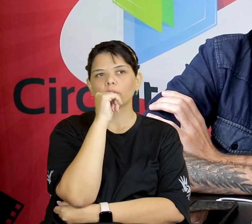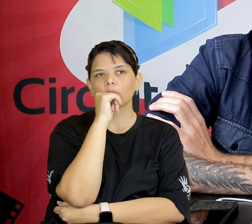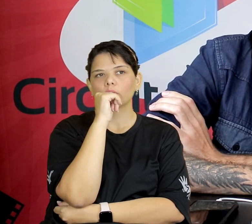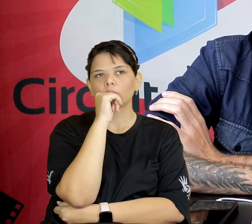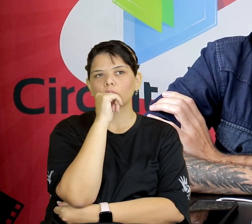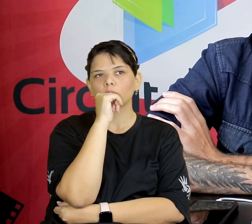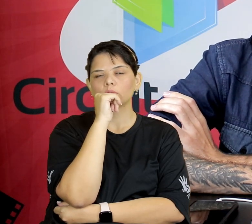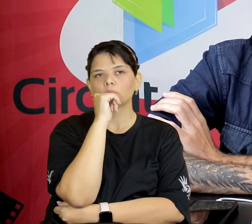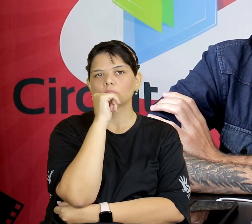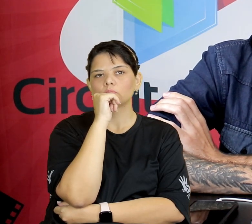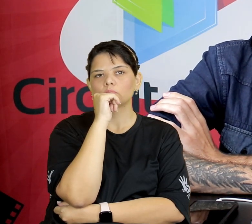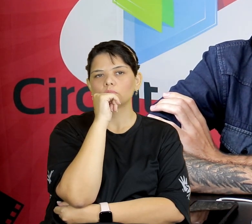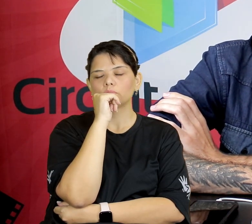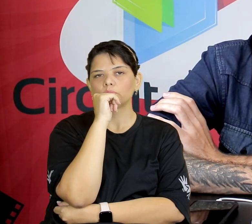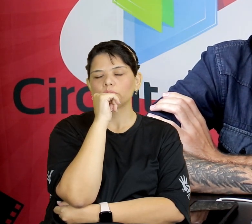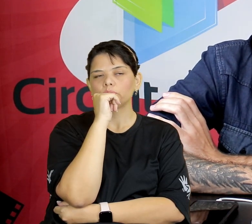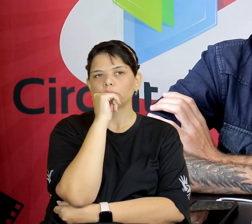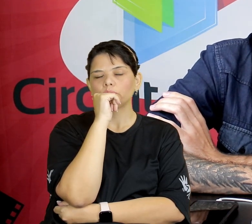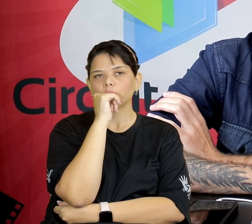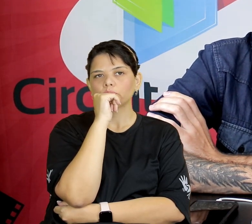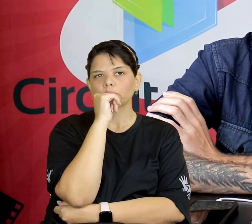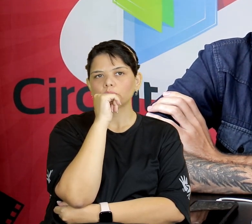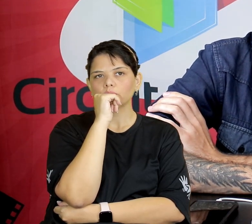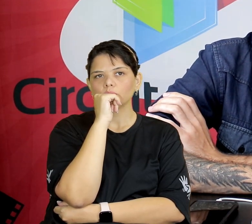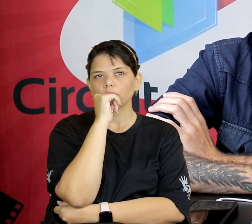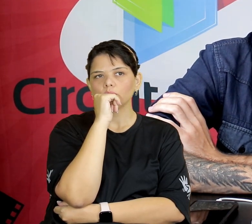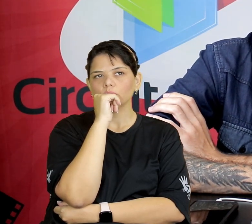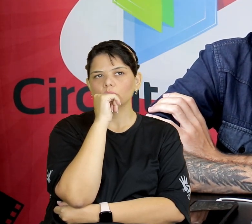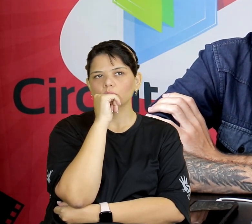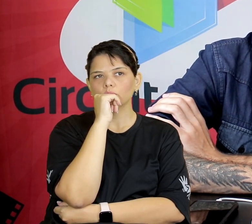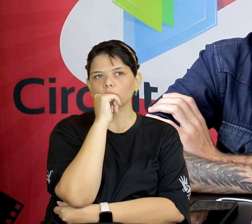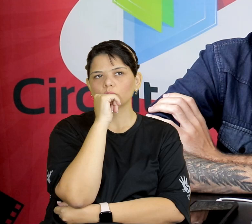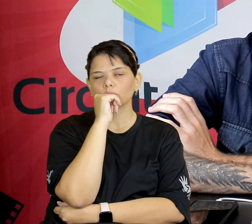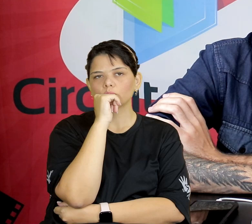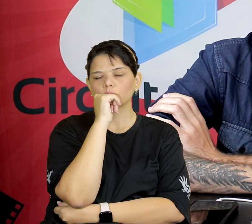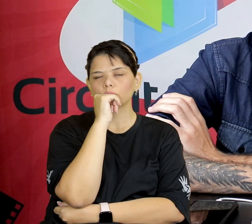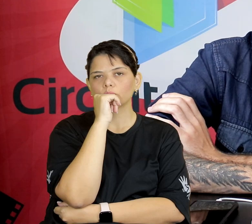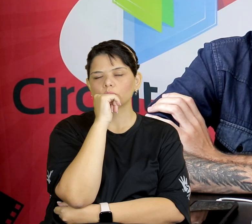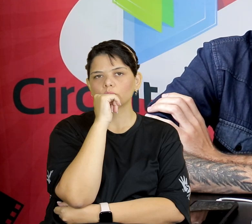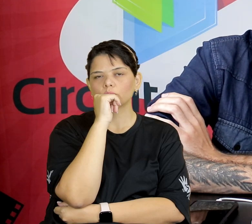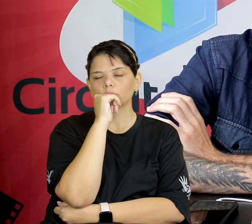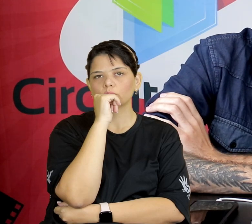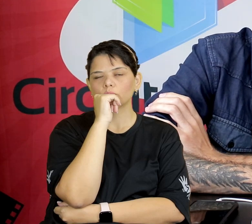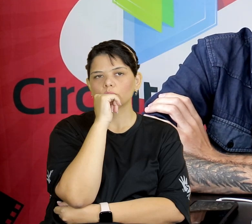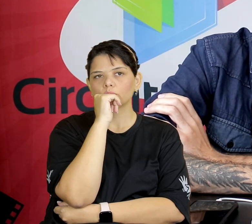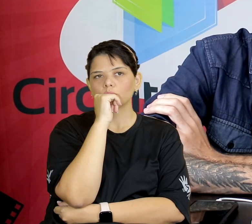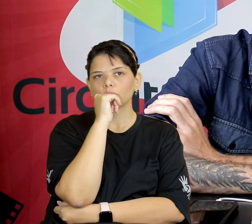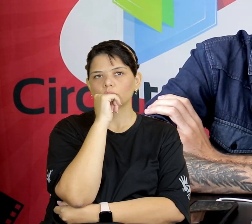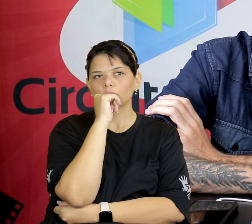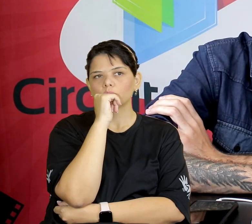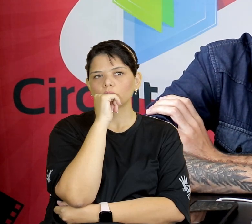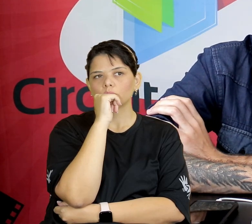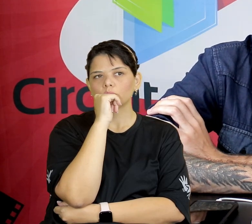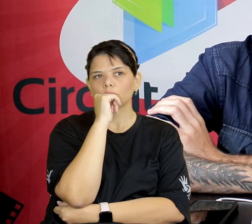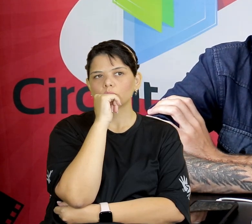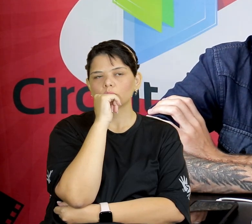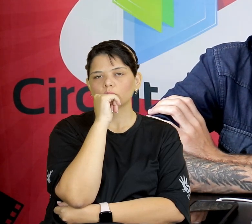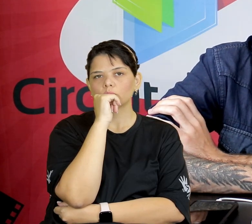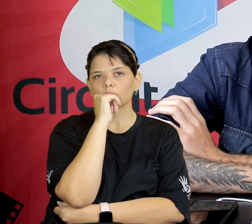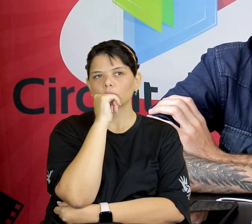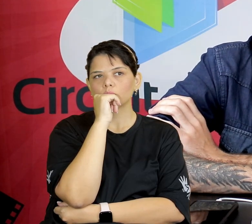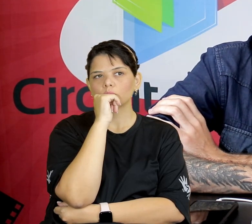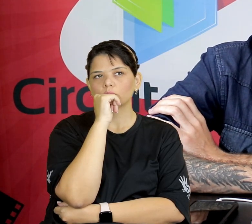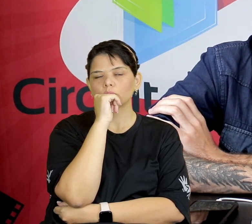Então, remasterização de obra antiga para 4K é uma coisa, porque eles não estão fazendo com o material que a gente tem